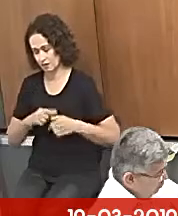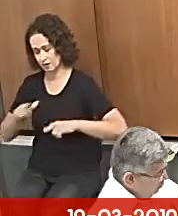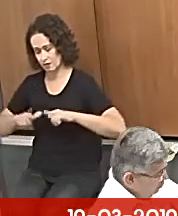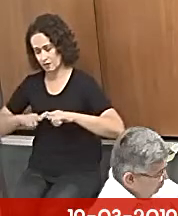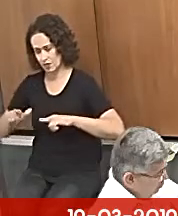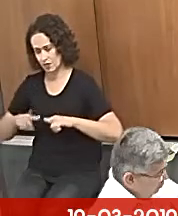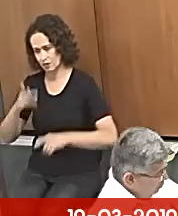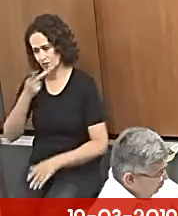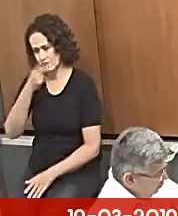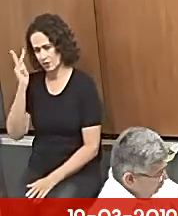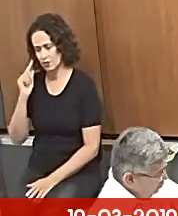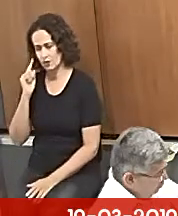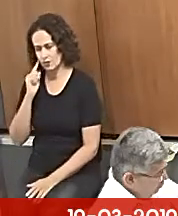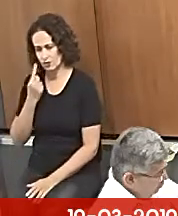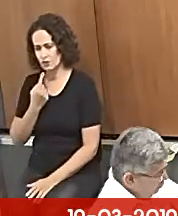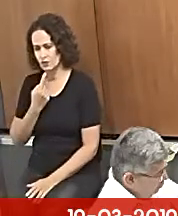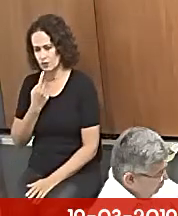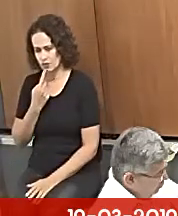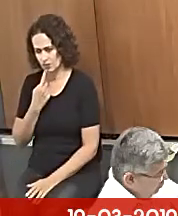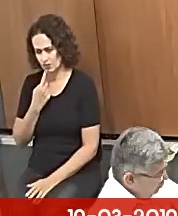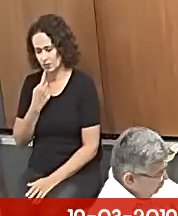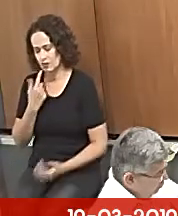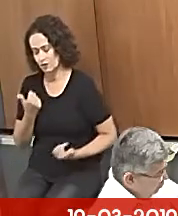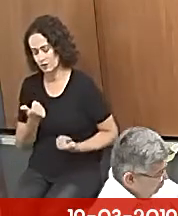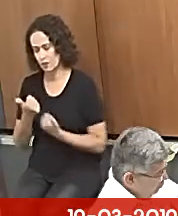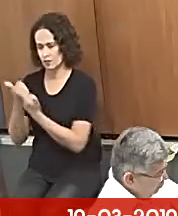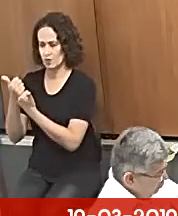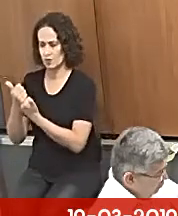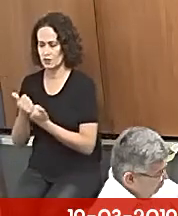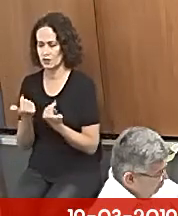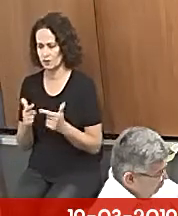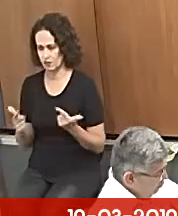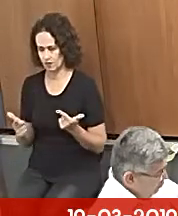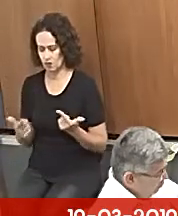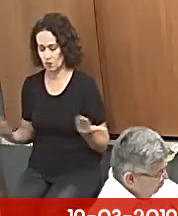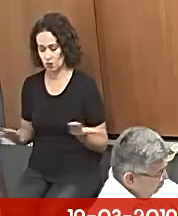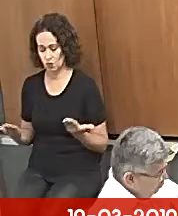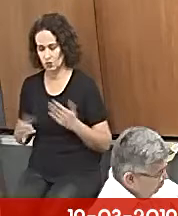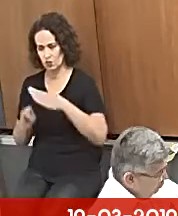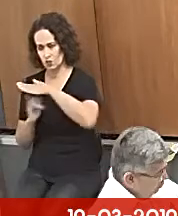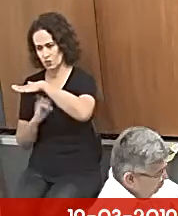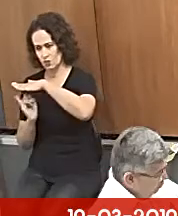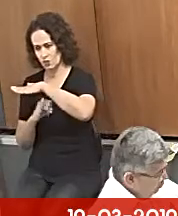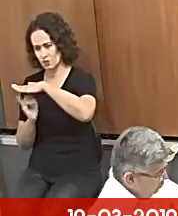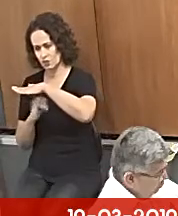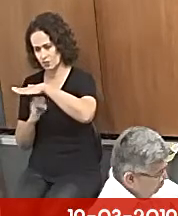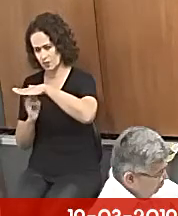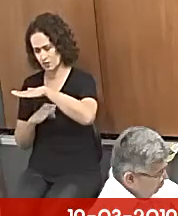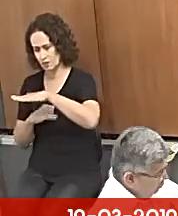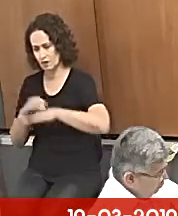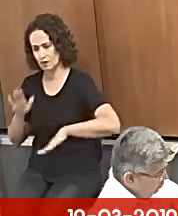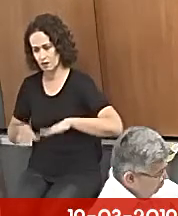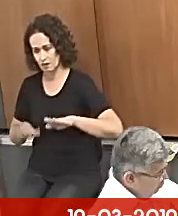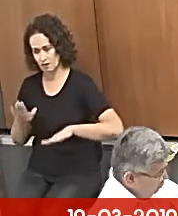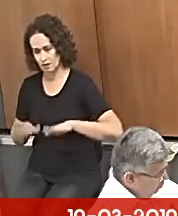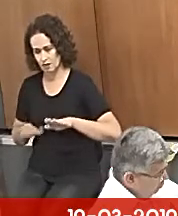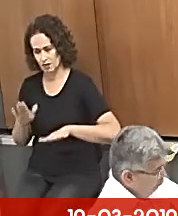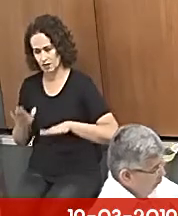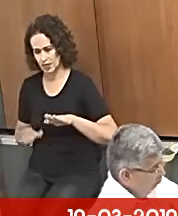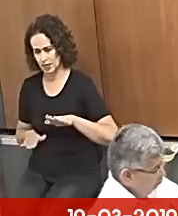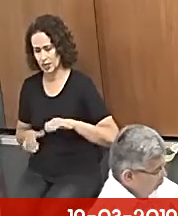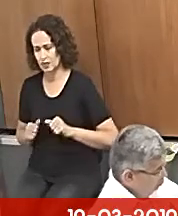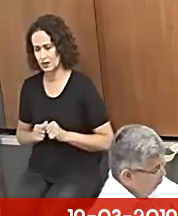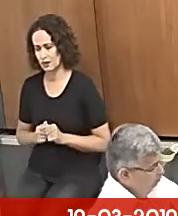ela está totalmente desamparada hoje as instituições funcionam às vezes muita das vezes em